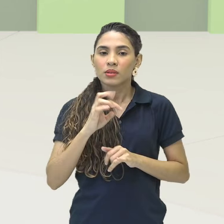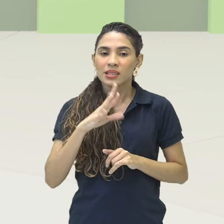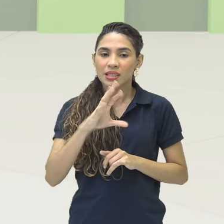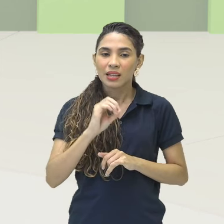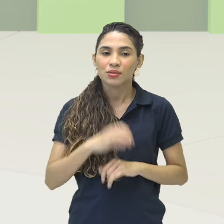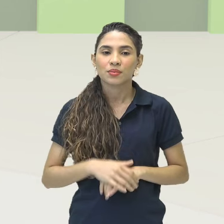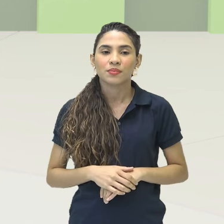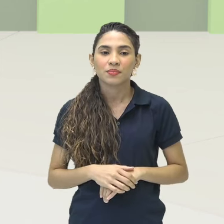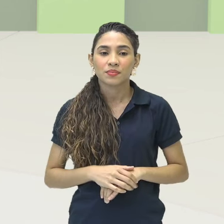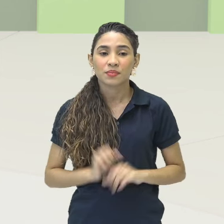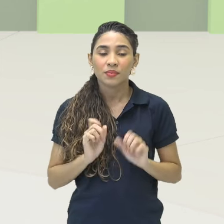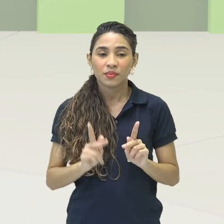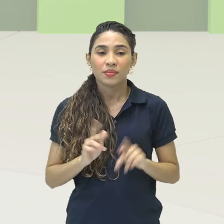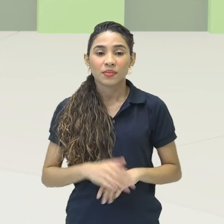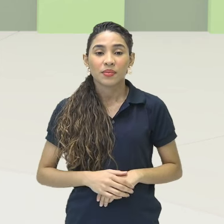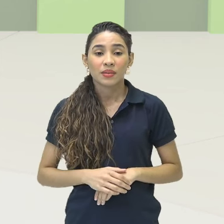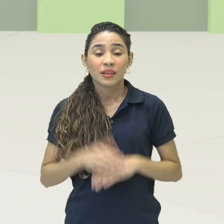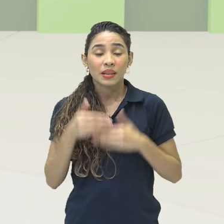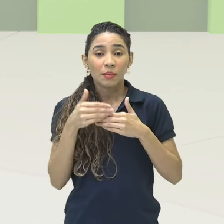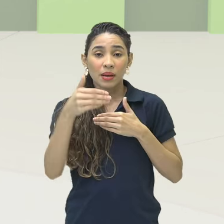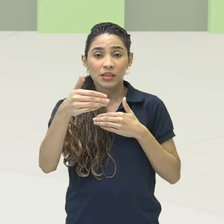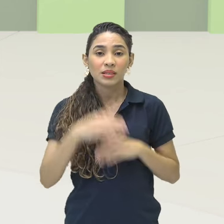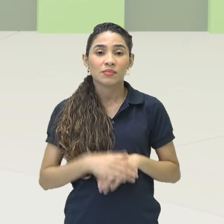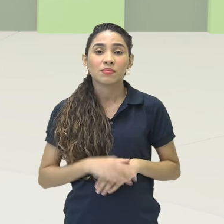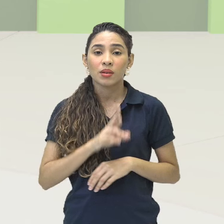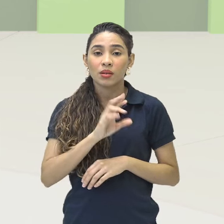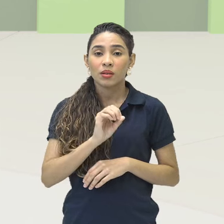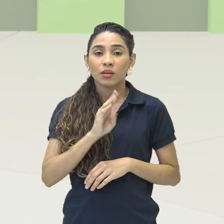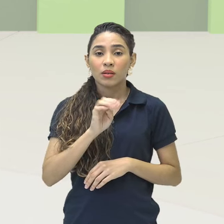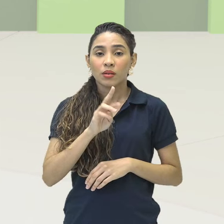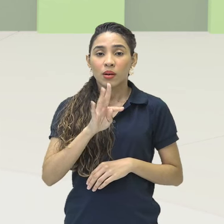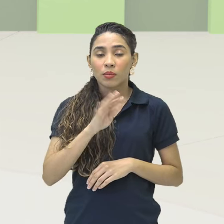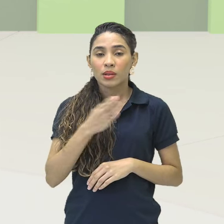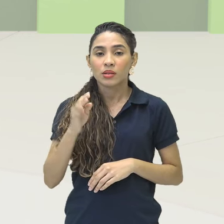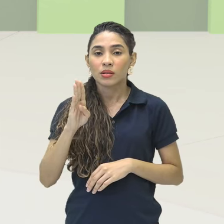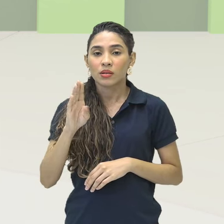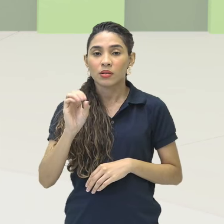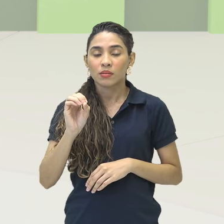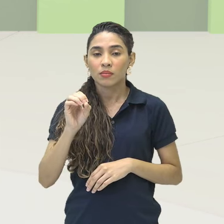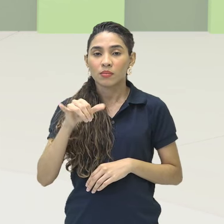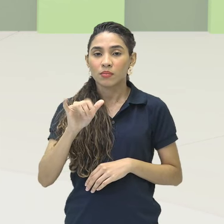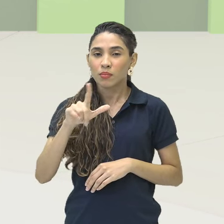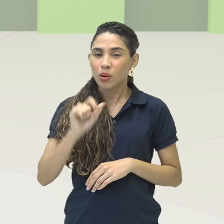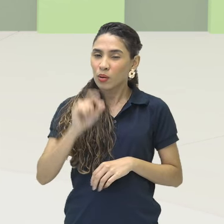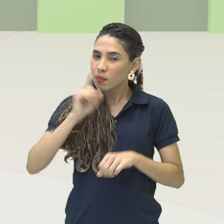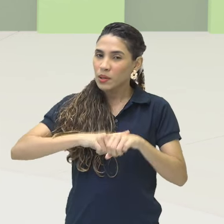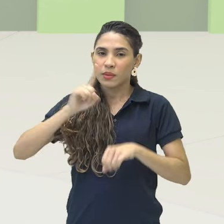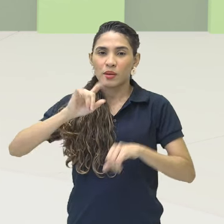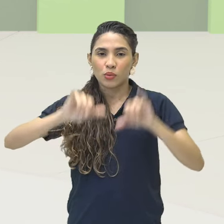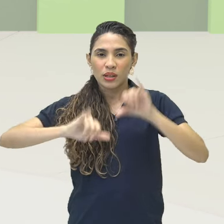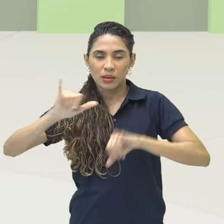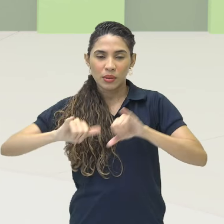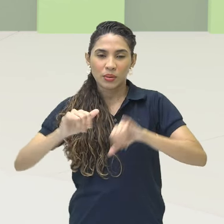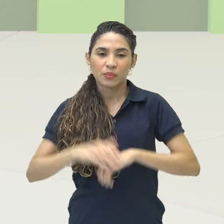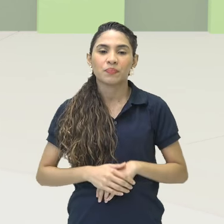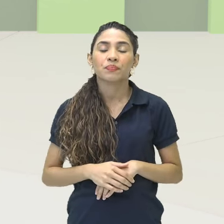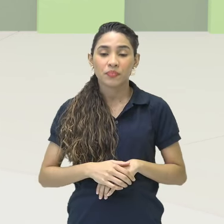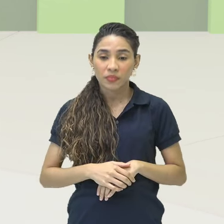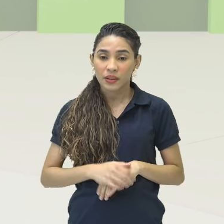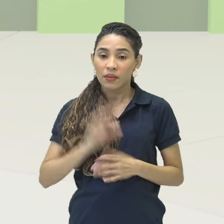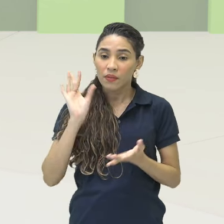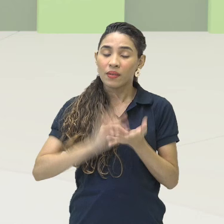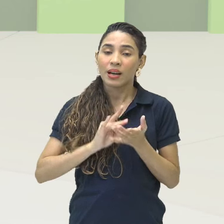Cético. Certo? E a partir daqui de Robert Boyle, que foi o primeiro químico moderno, que aí